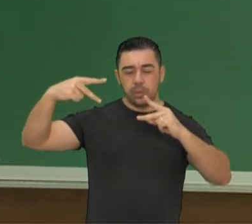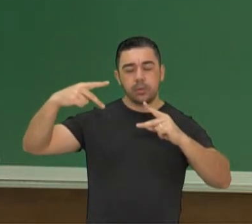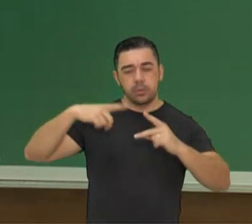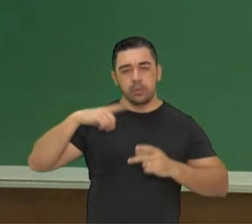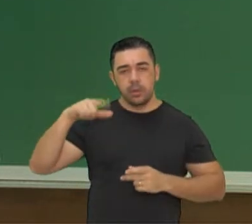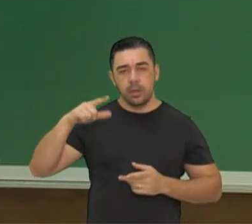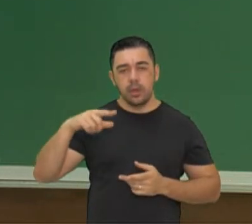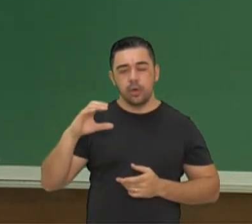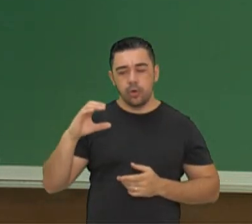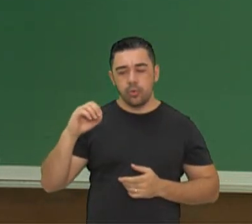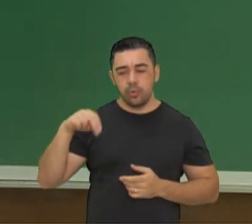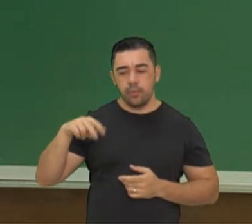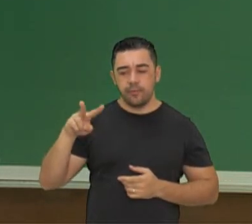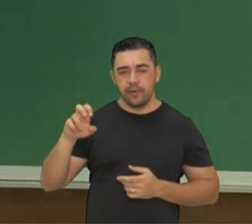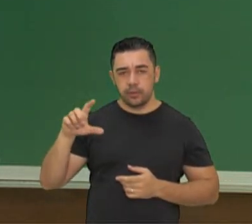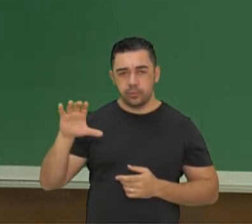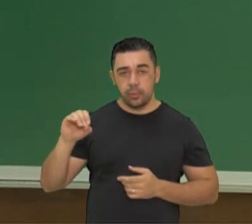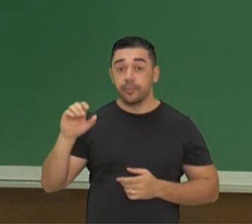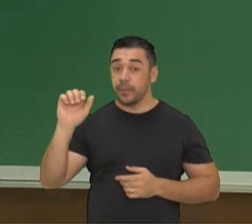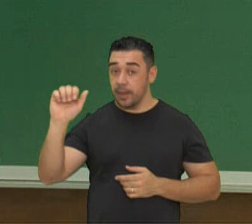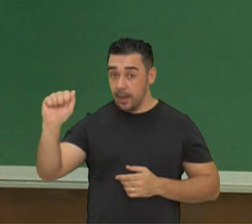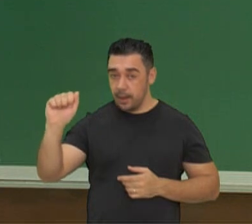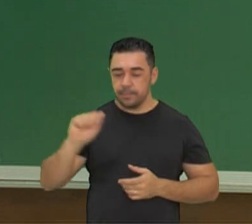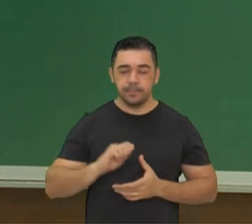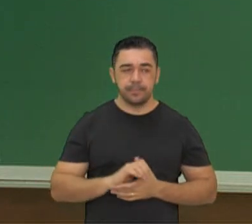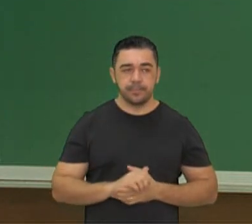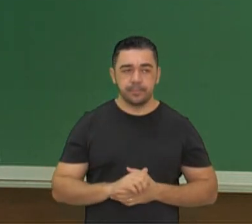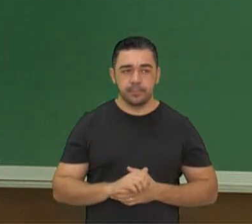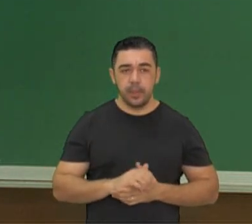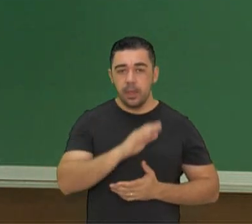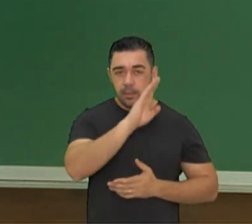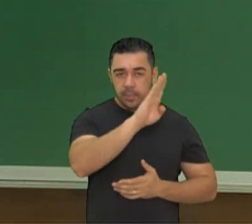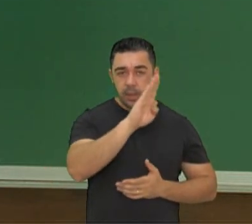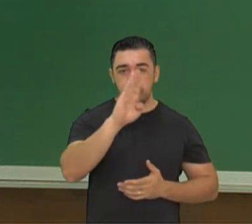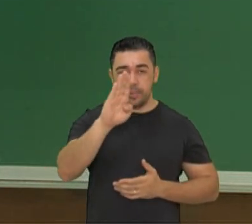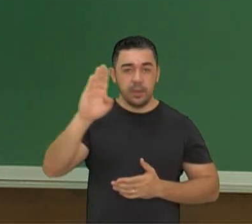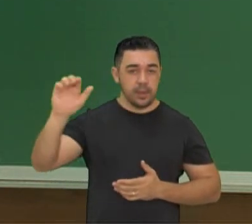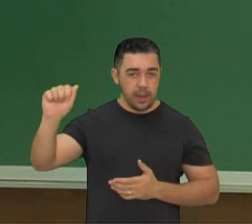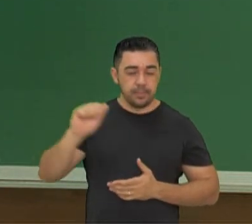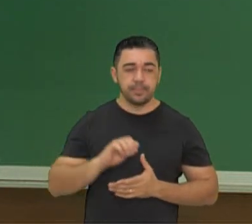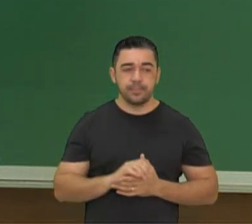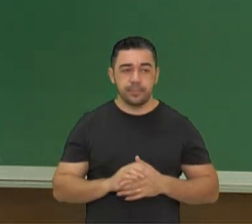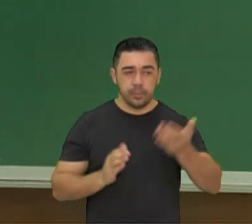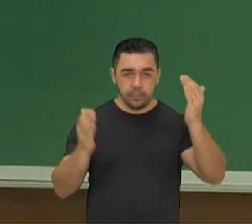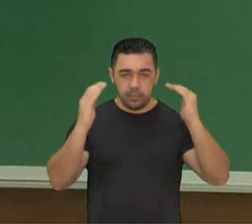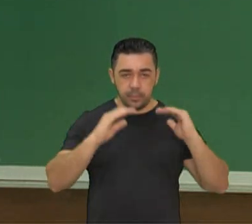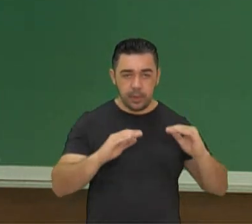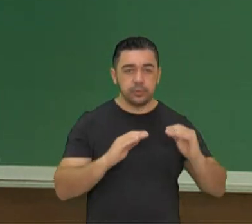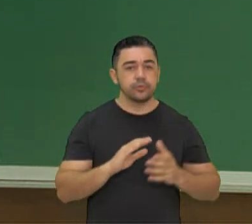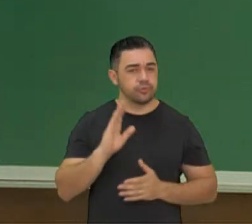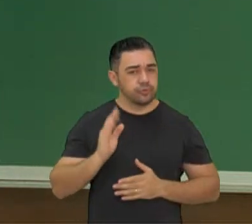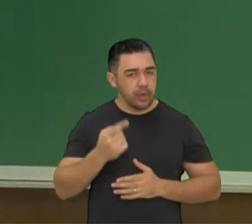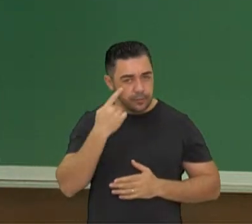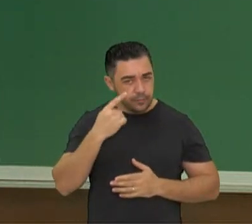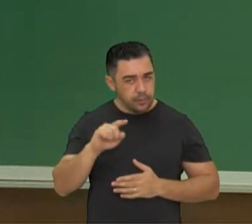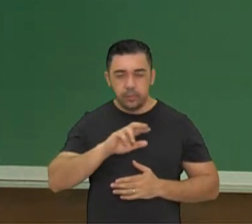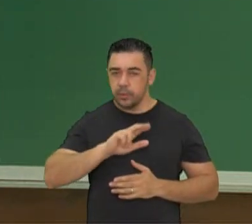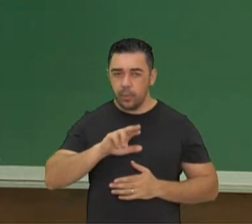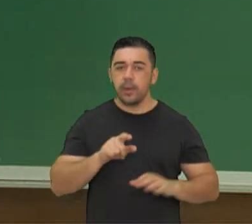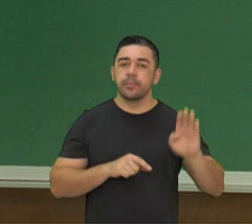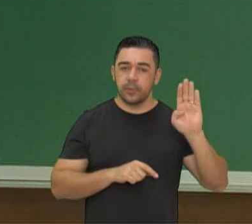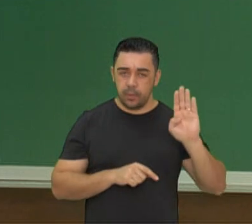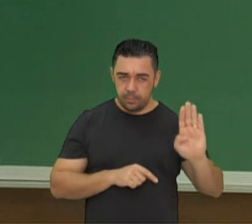figura é um polígono convexo. Vou marcar A. Tá bom? Então, B, B e A. Essa figura nós também já vimos antes, é um polígono não